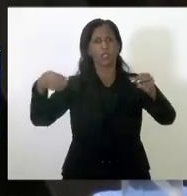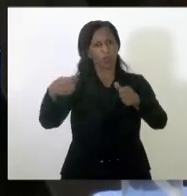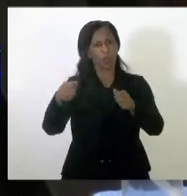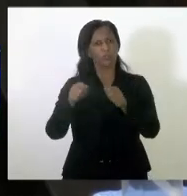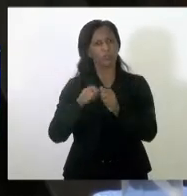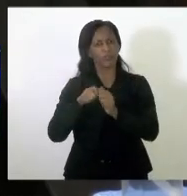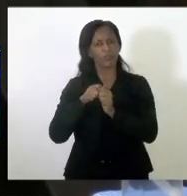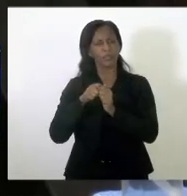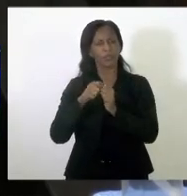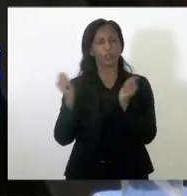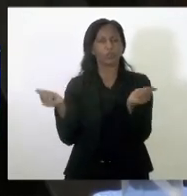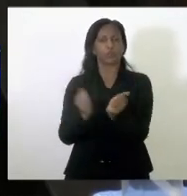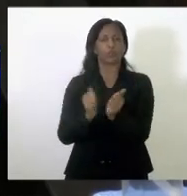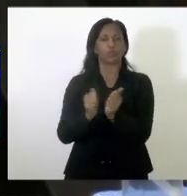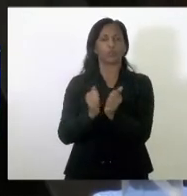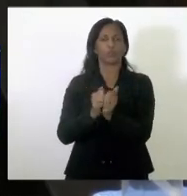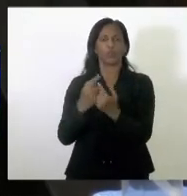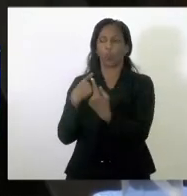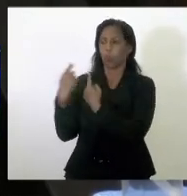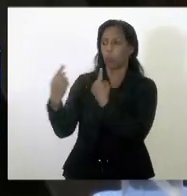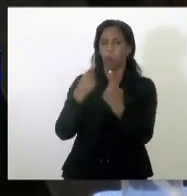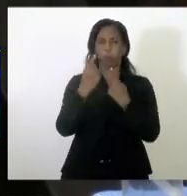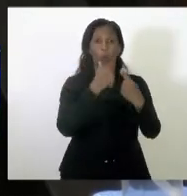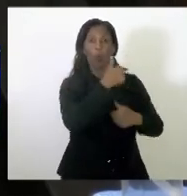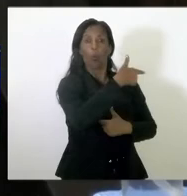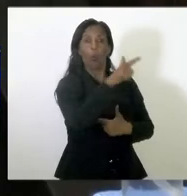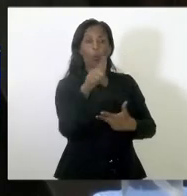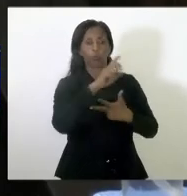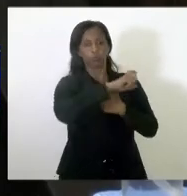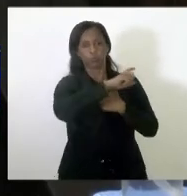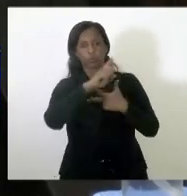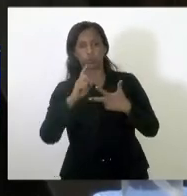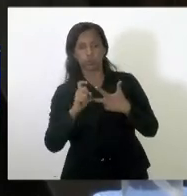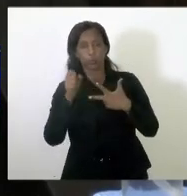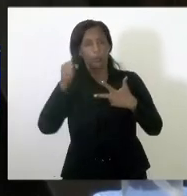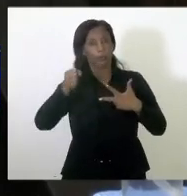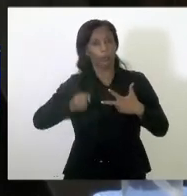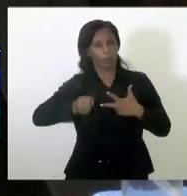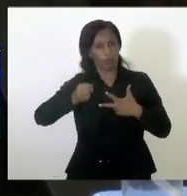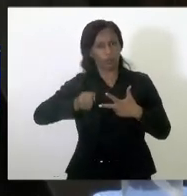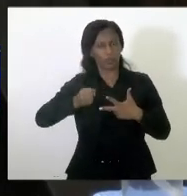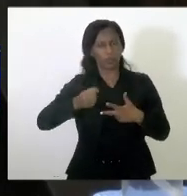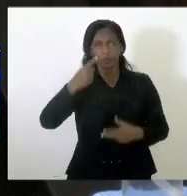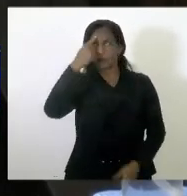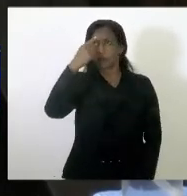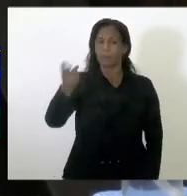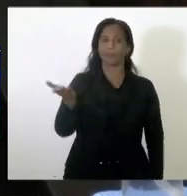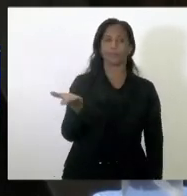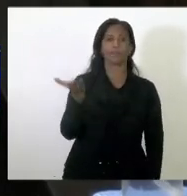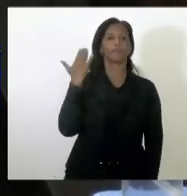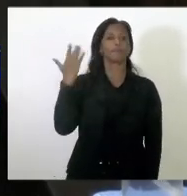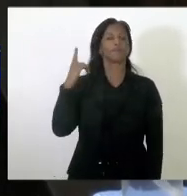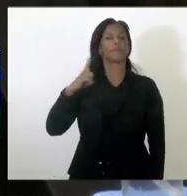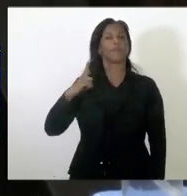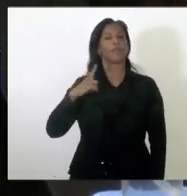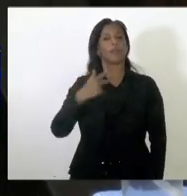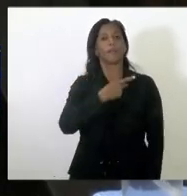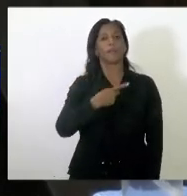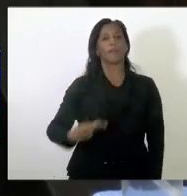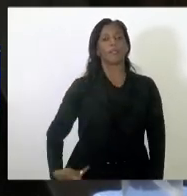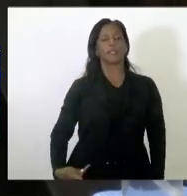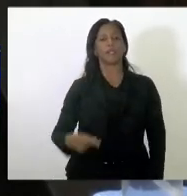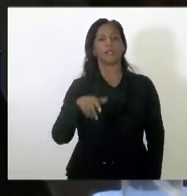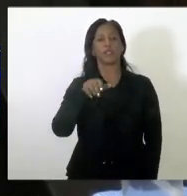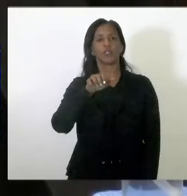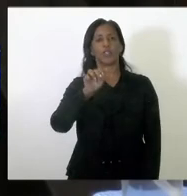né, com os nossos interlocutores dos outros poderes constituídos do Estado. Na semana passada eu estive com o presidente do Tribunal de Justiça, Henrique